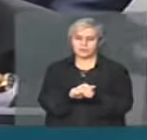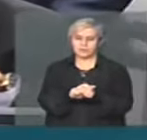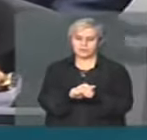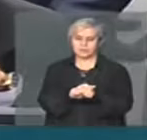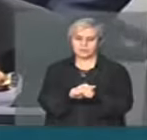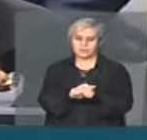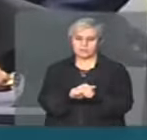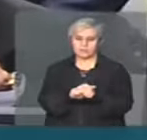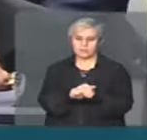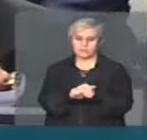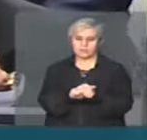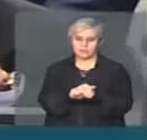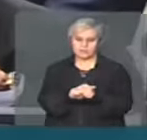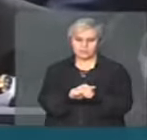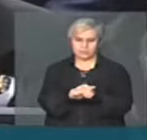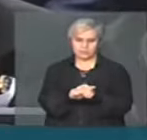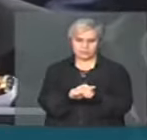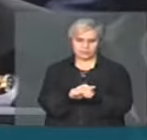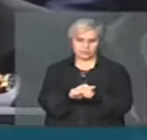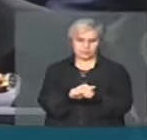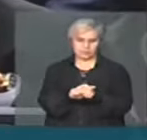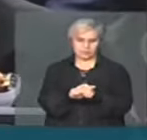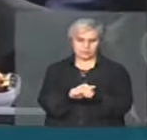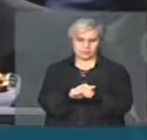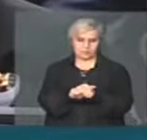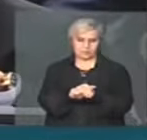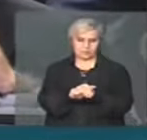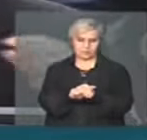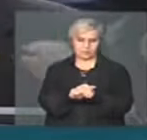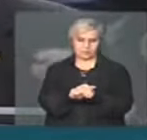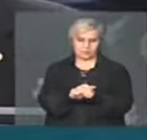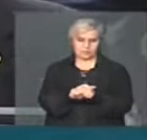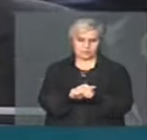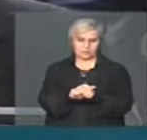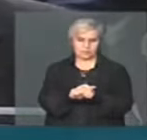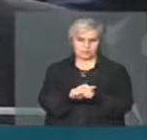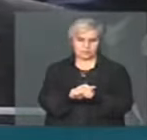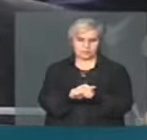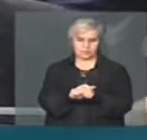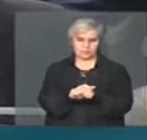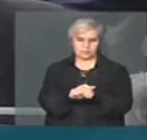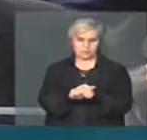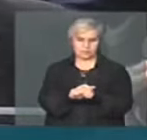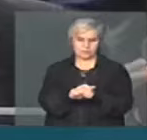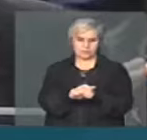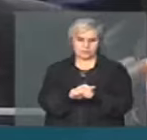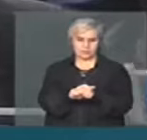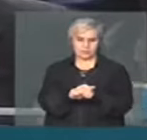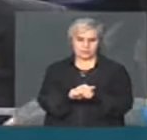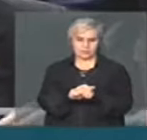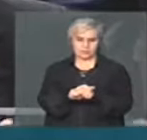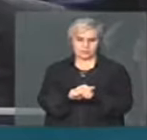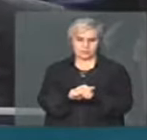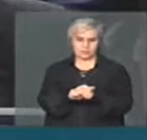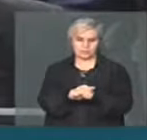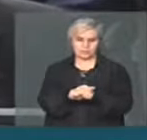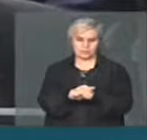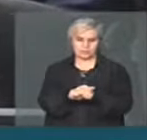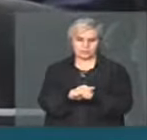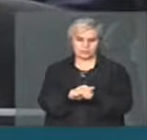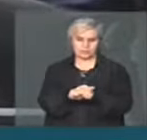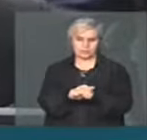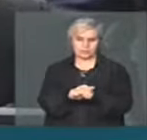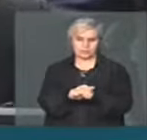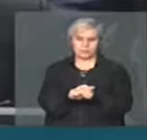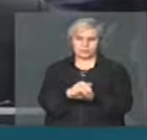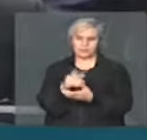eu passo a palavra 30 segundos para você colocar o seu posicionamento. Escuta aí. Quem é? Qual deputado? Deputado Aluísio Mendes. Aluísio